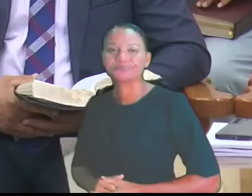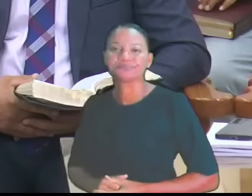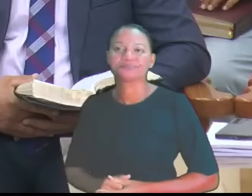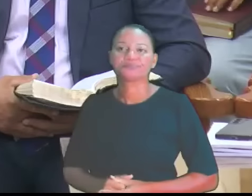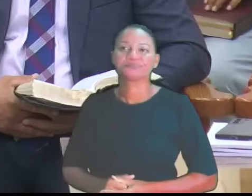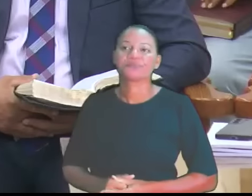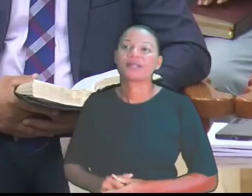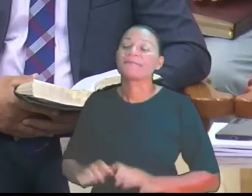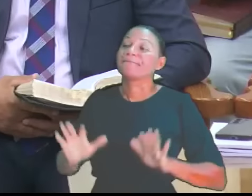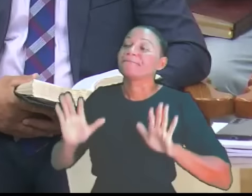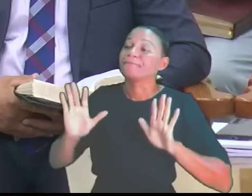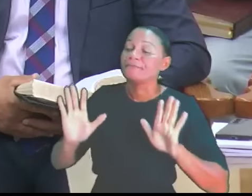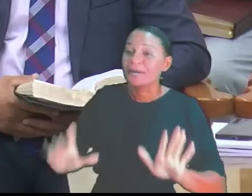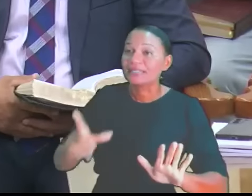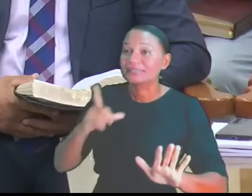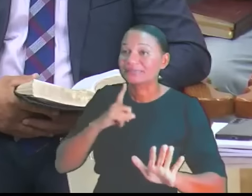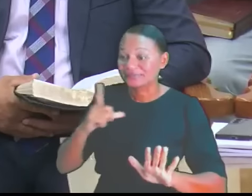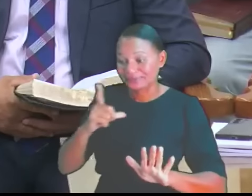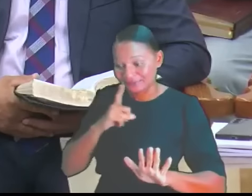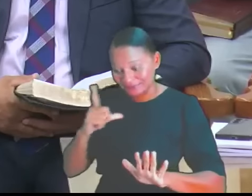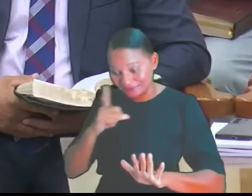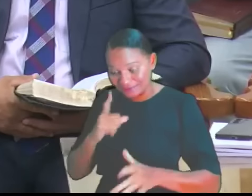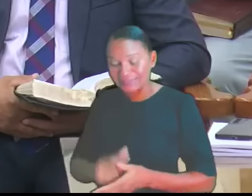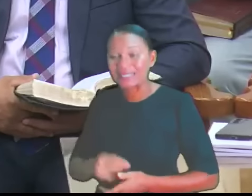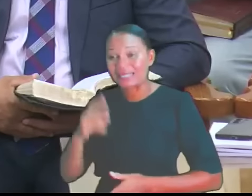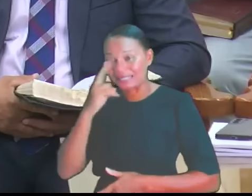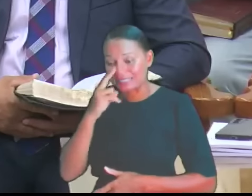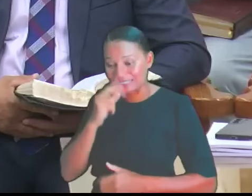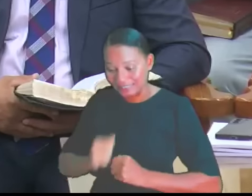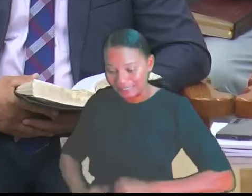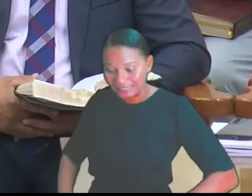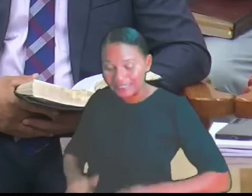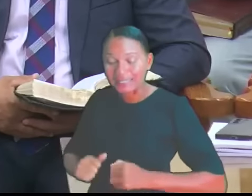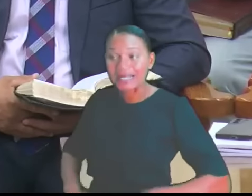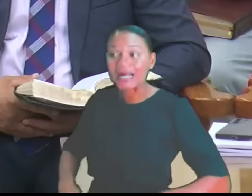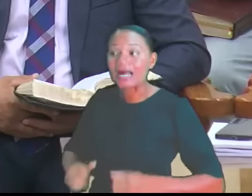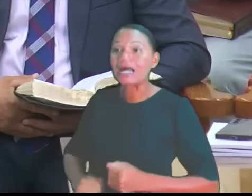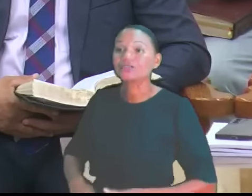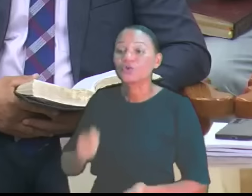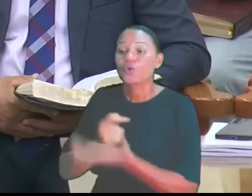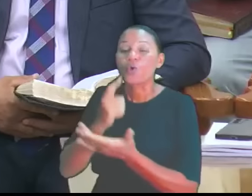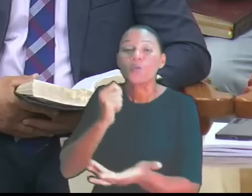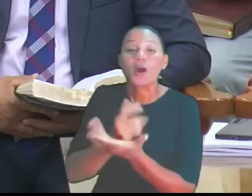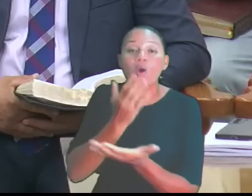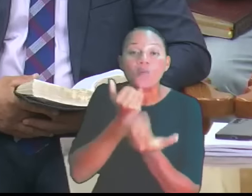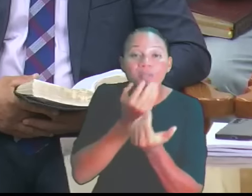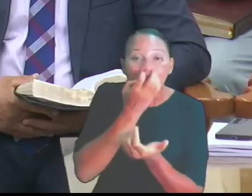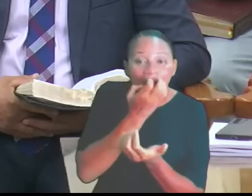Mas tem crente que gasta mais com ração para o cachorrinho do que a oferta que ele entrega no altar.